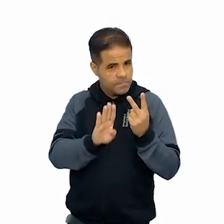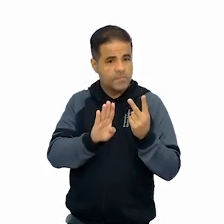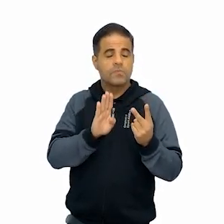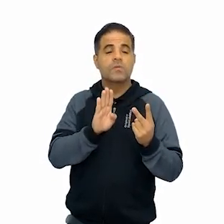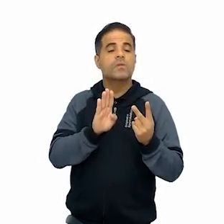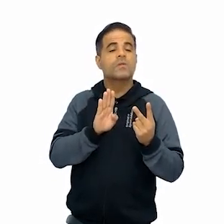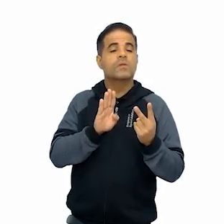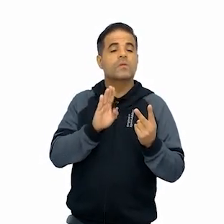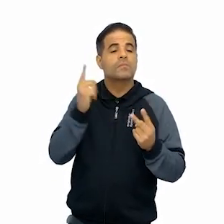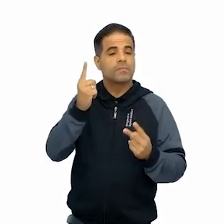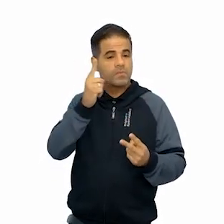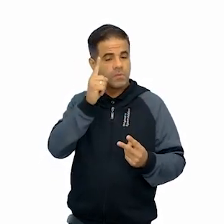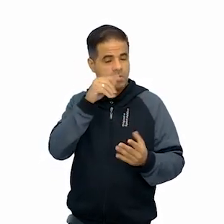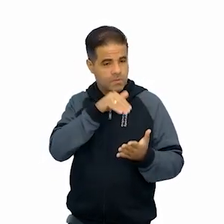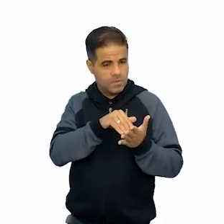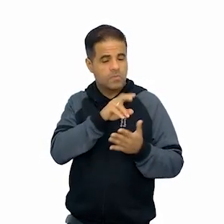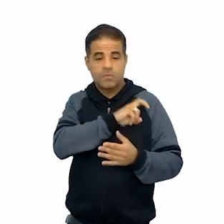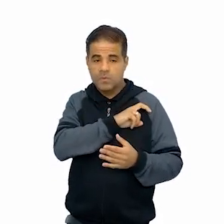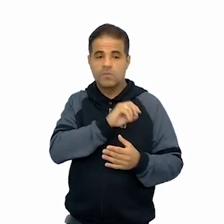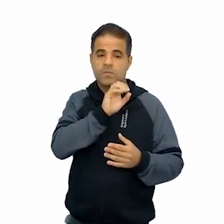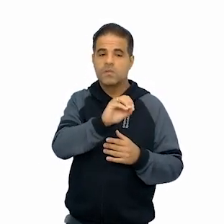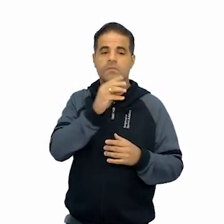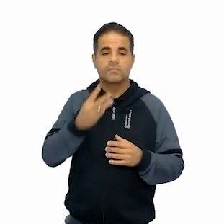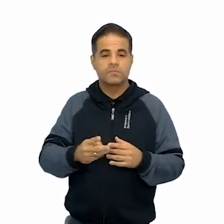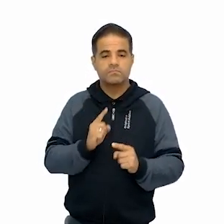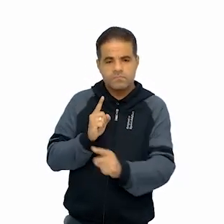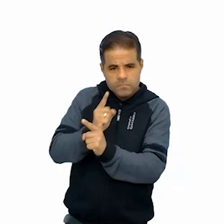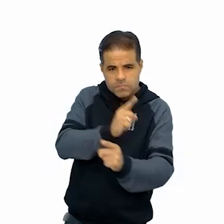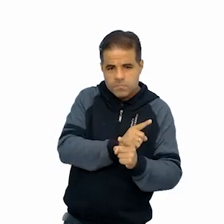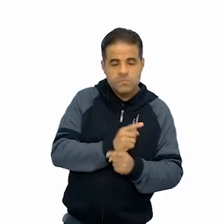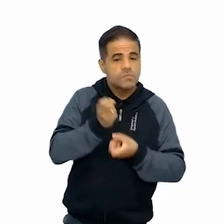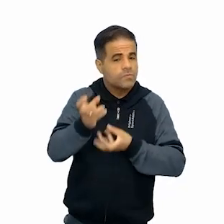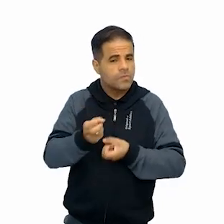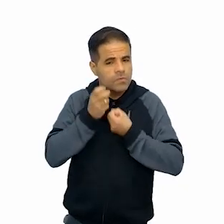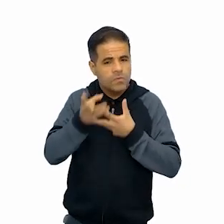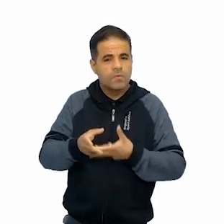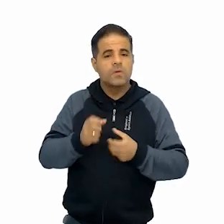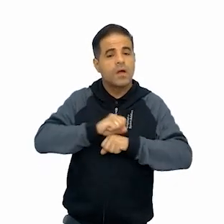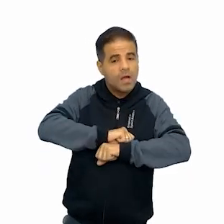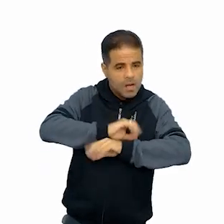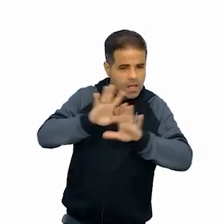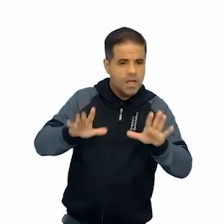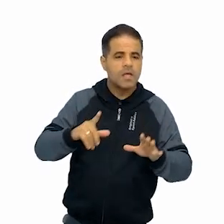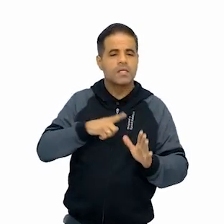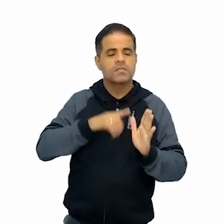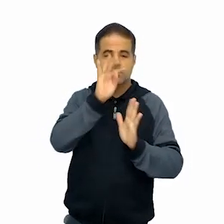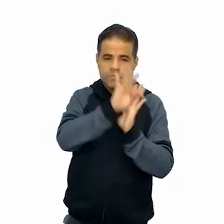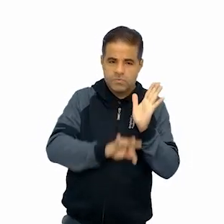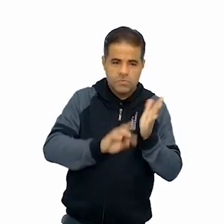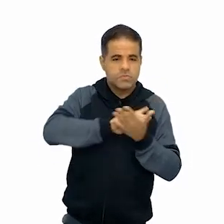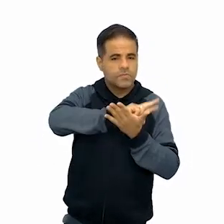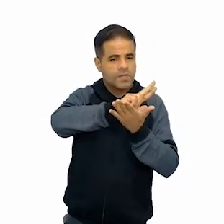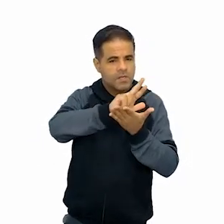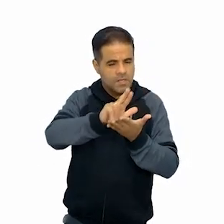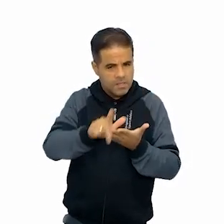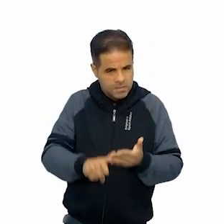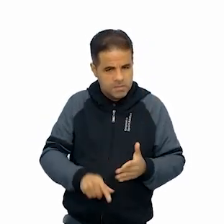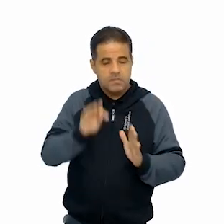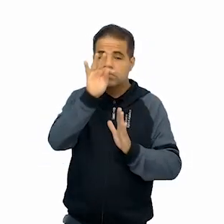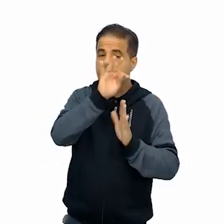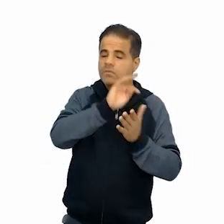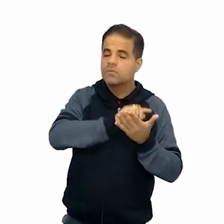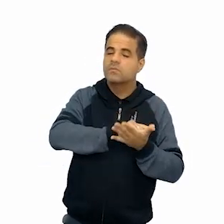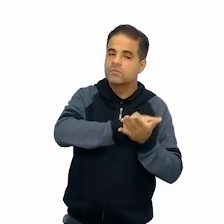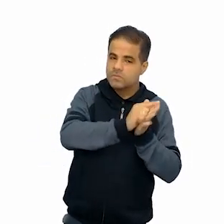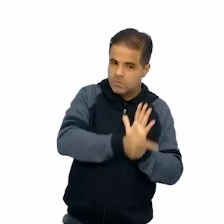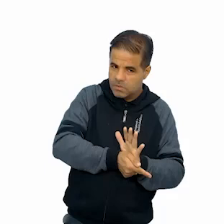ao quinto ano, a 03, que é localizar informações explícitas em textos de diferentes